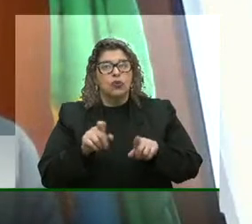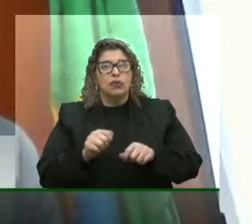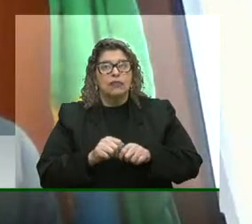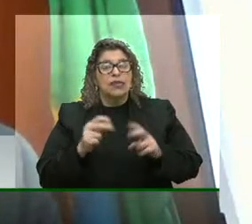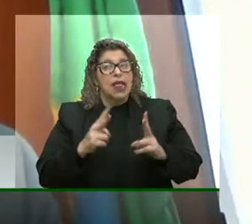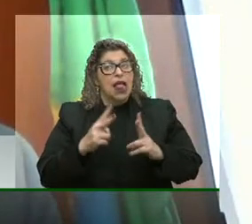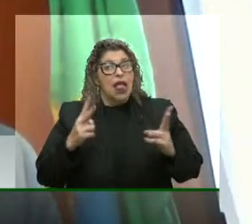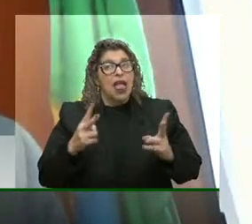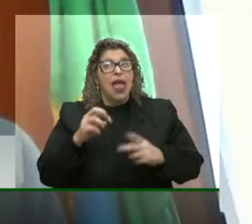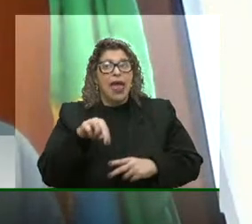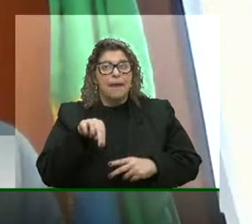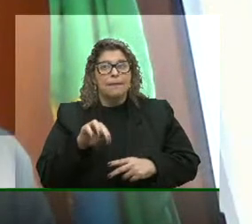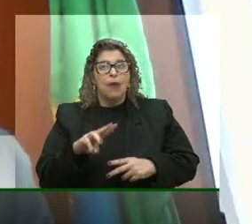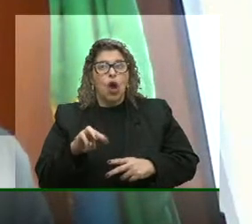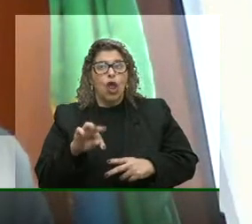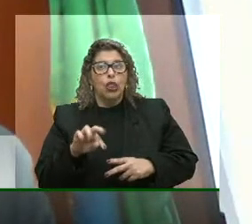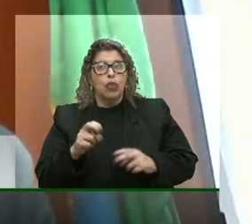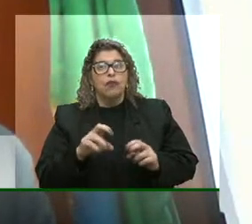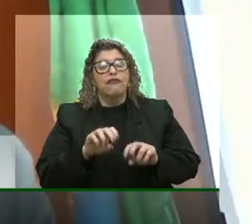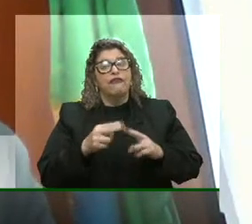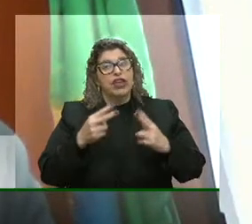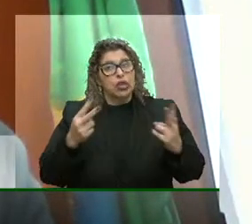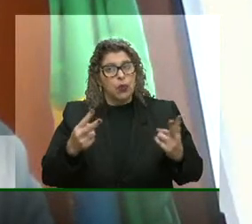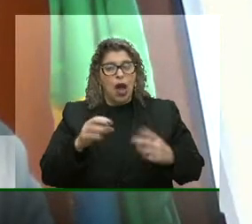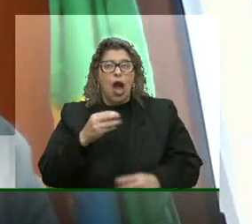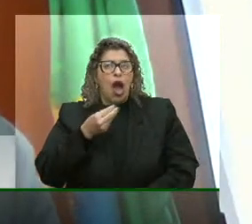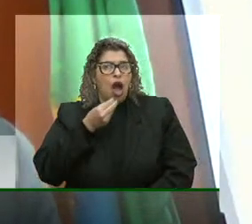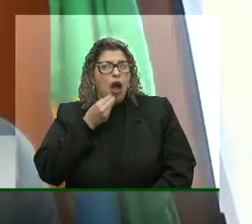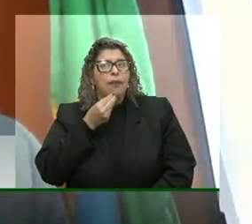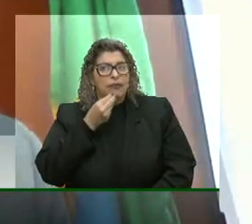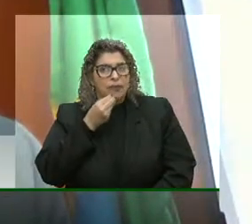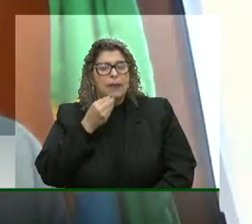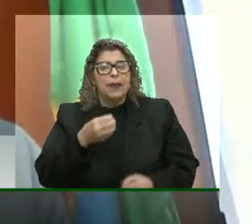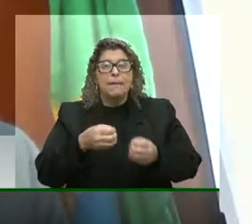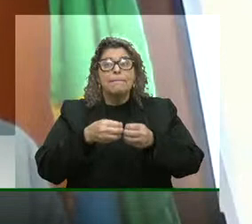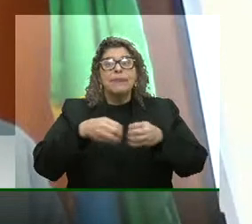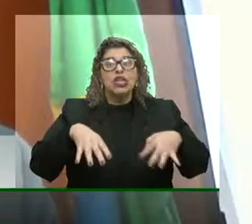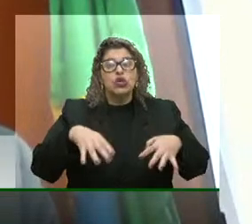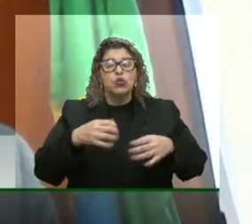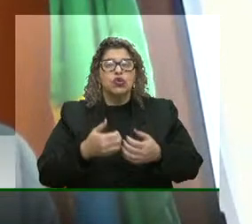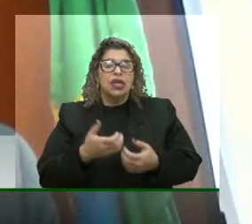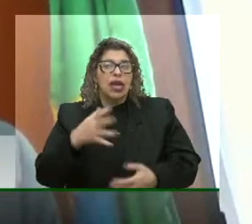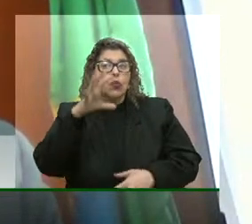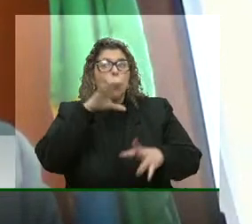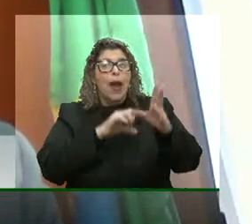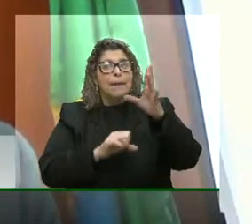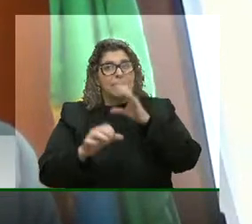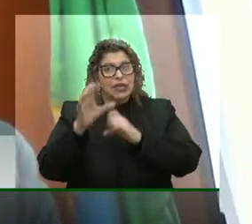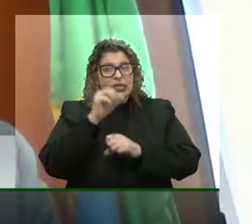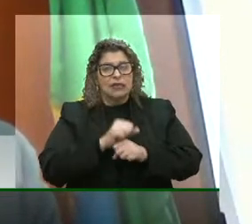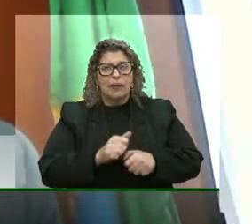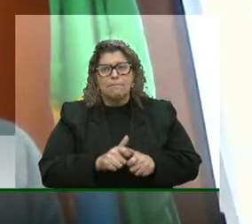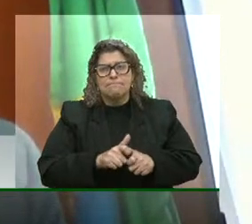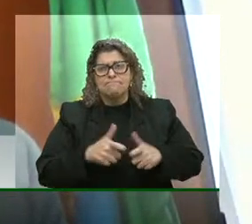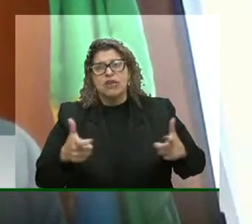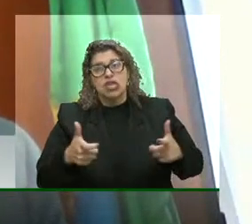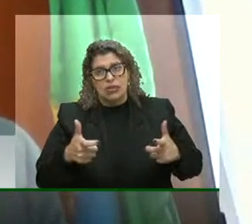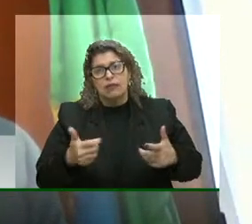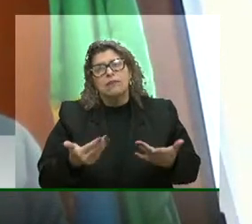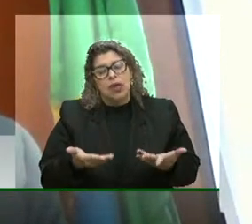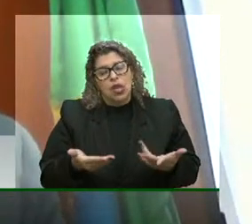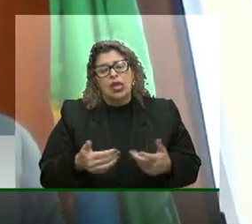em sistema remoto, virtual, que obviamente acaba prejudicando o aprendizado na sua imensa maioria dos